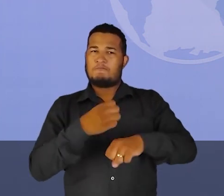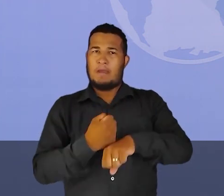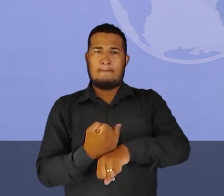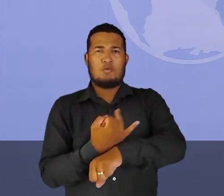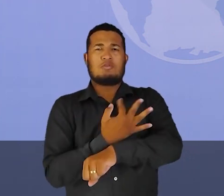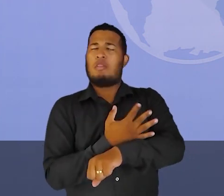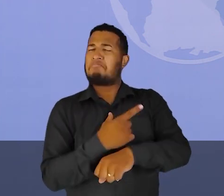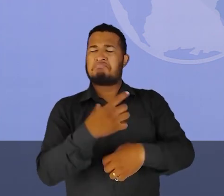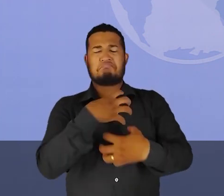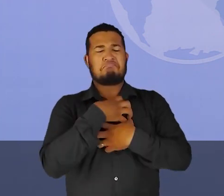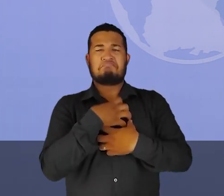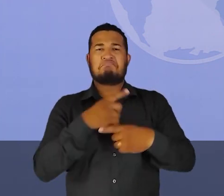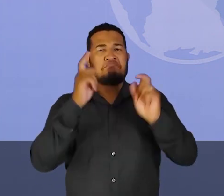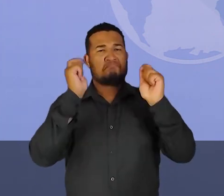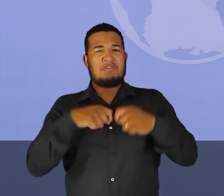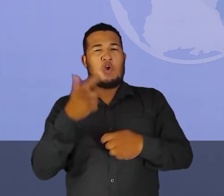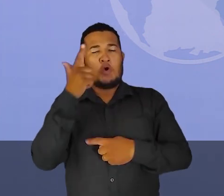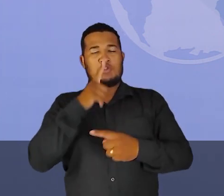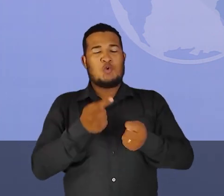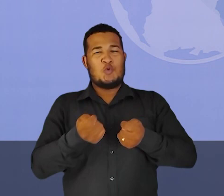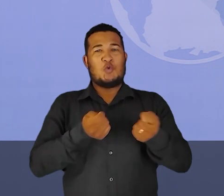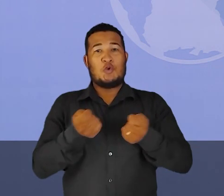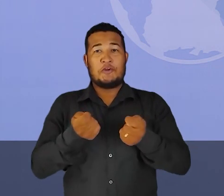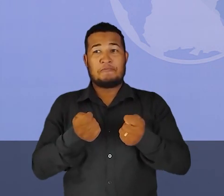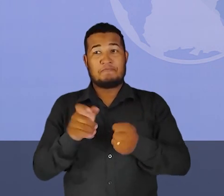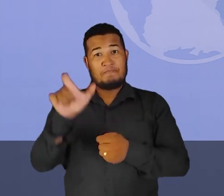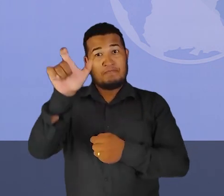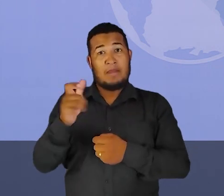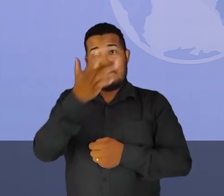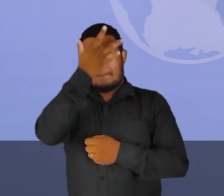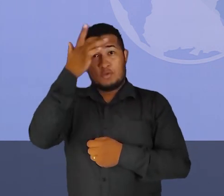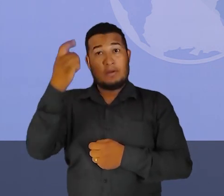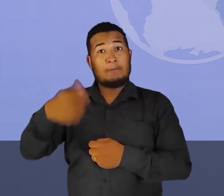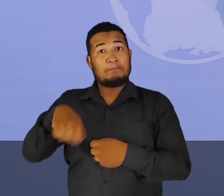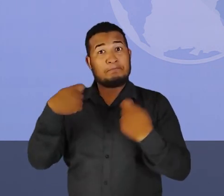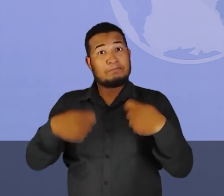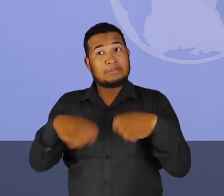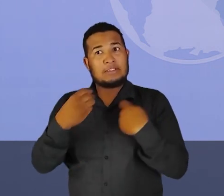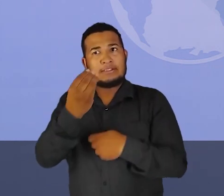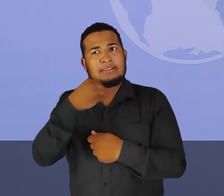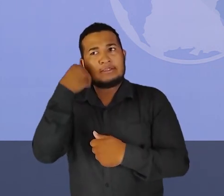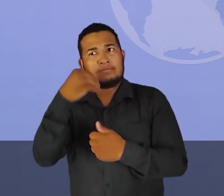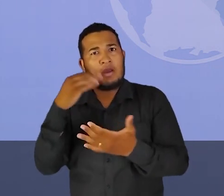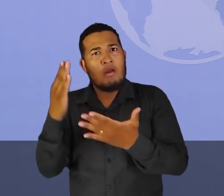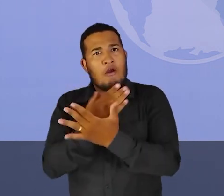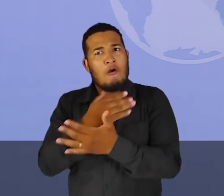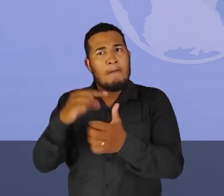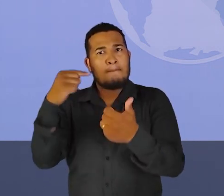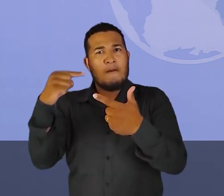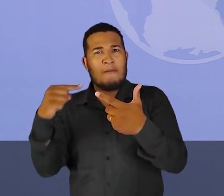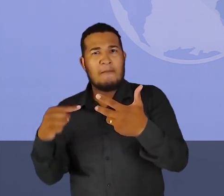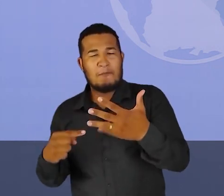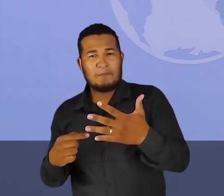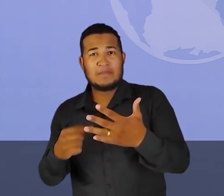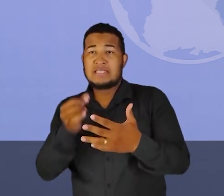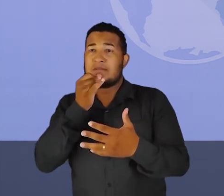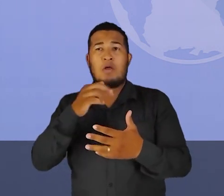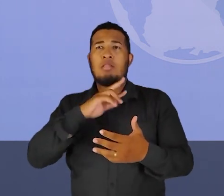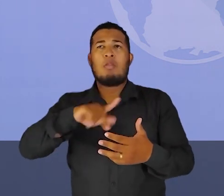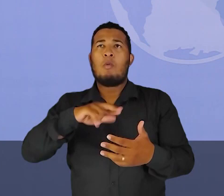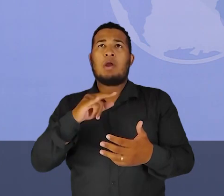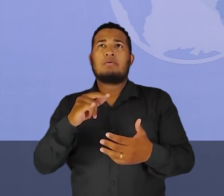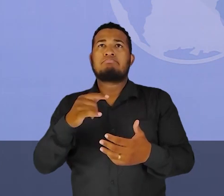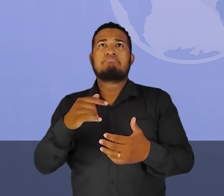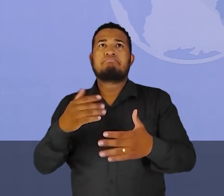acerca das ações que eles vão fazer, essa pessoa precisou experimentar alguns momentos, algumas situações. Então, a pessoa no nada, você não consegue